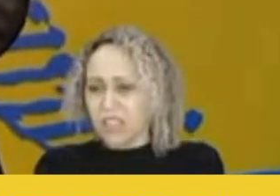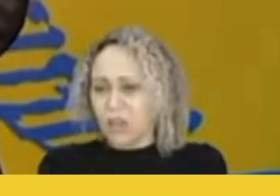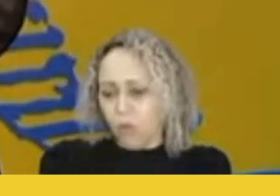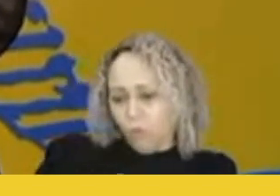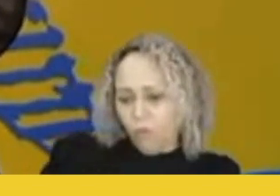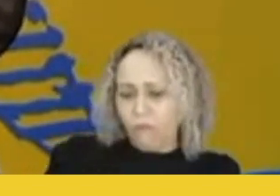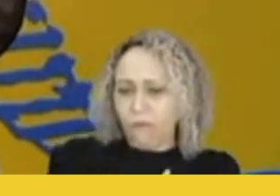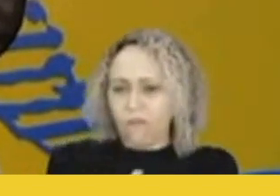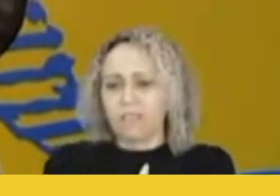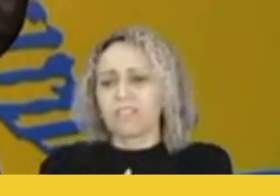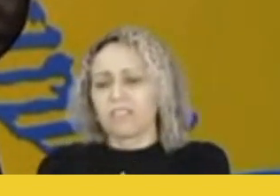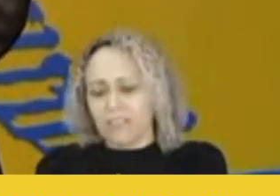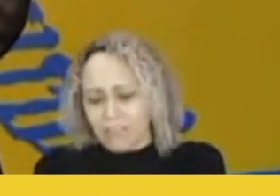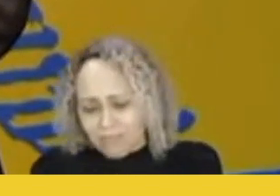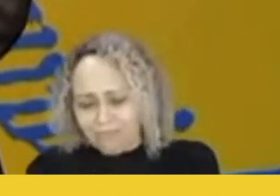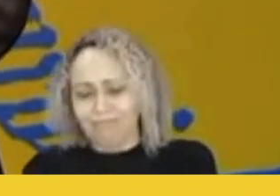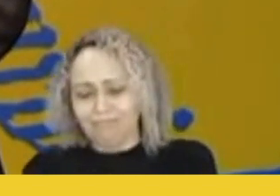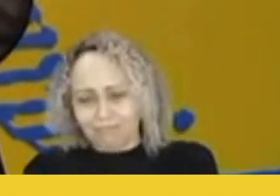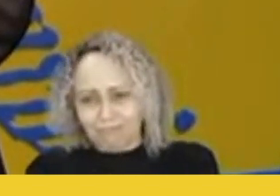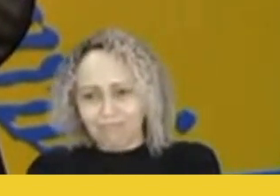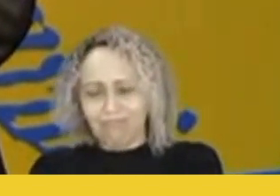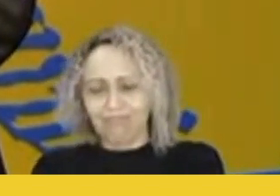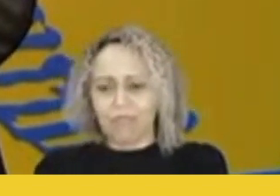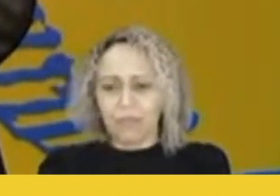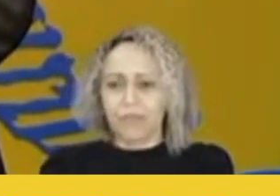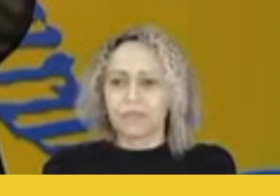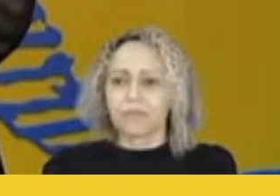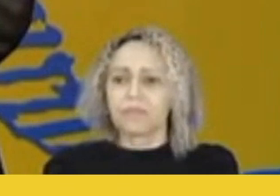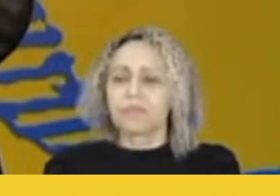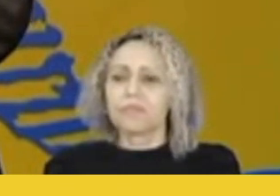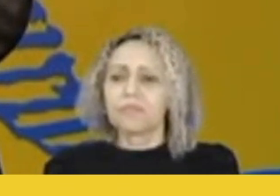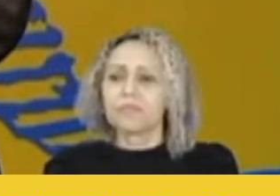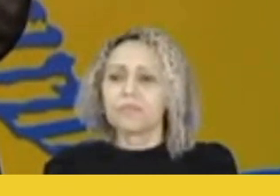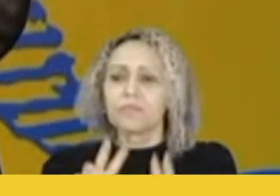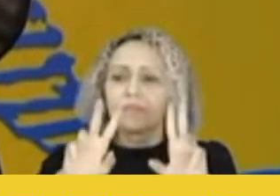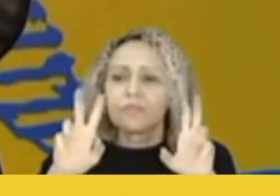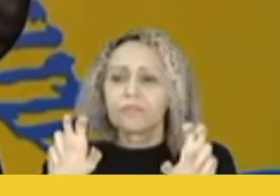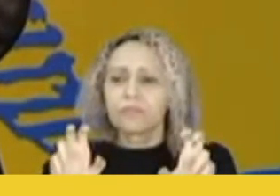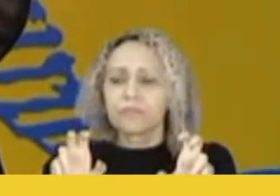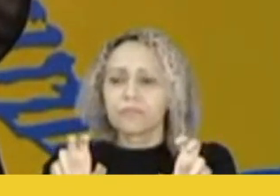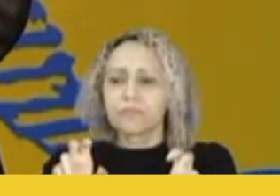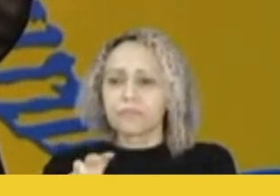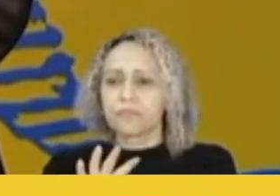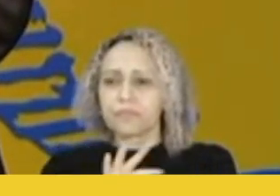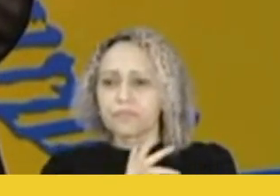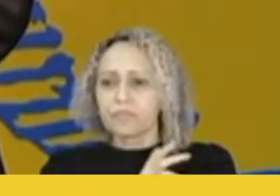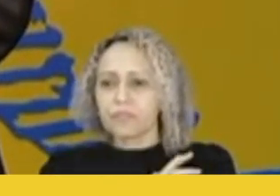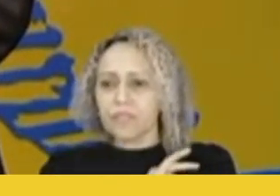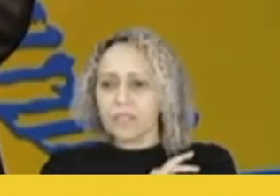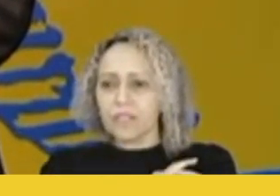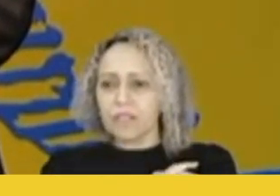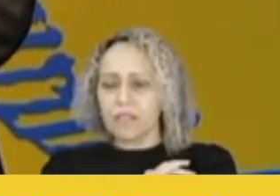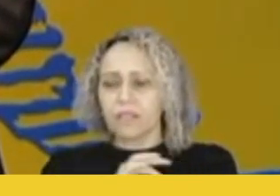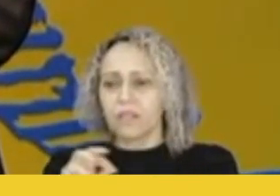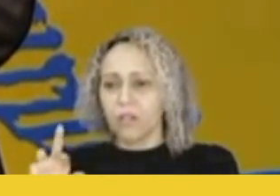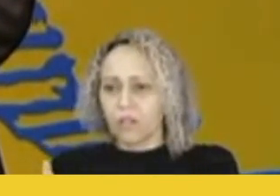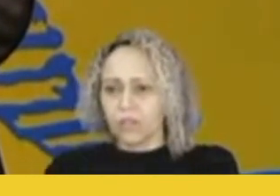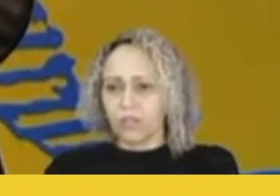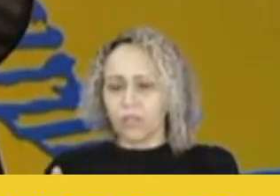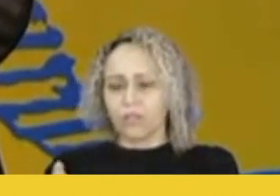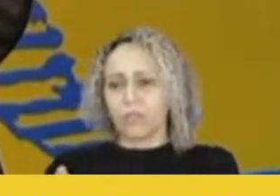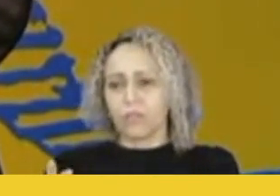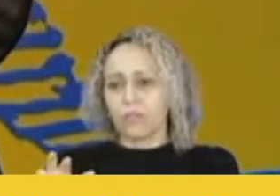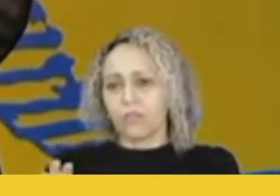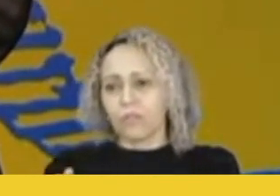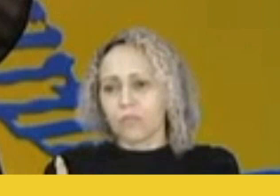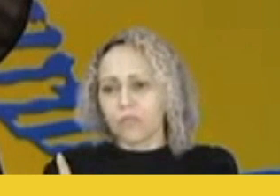lembra de que há dificuldades, chegarei aí. Sobre Polícia Rodoviária Federal,